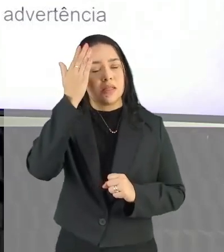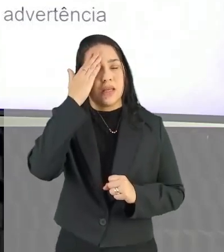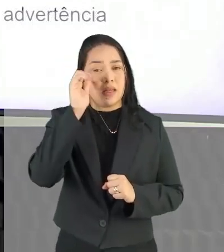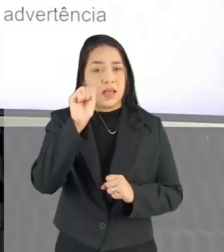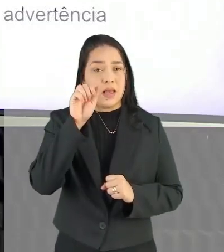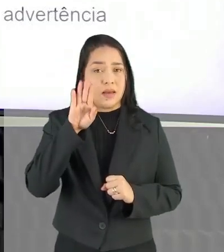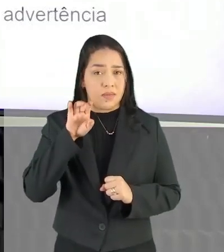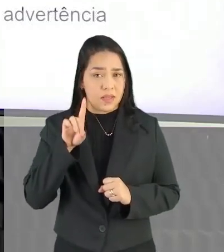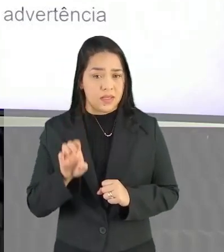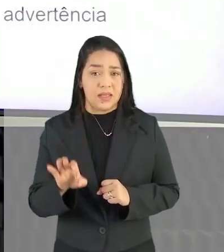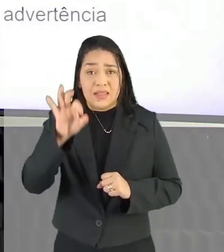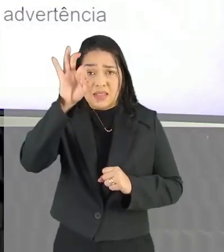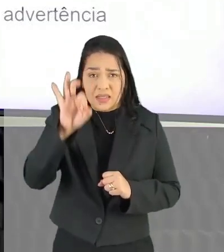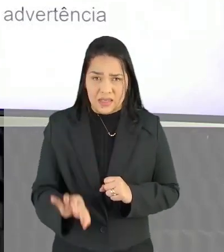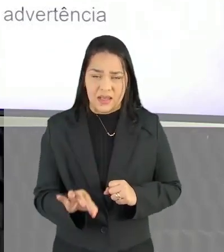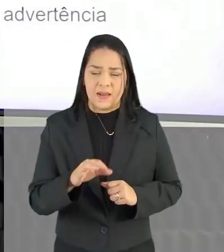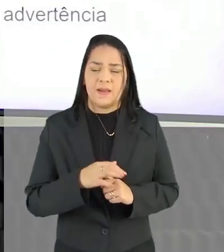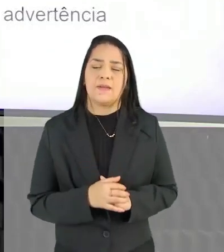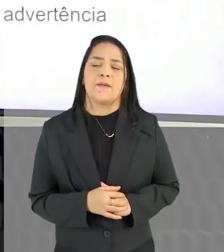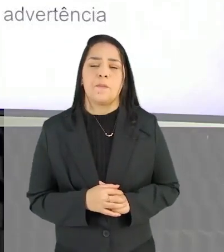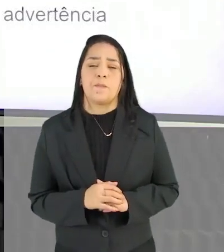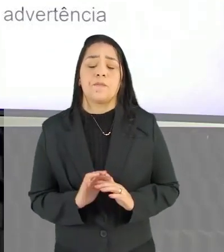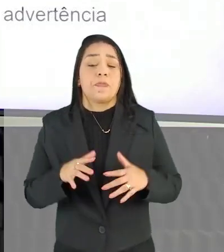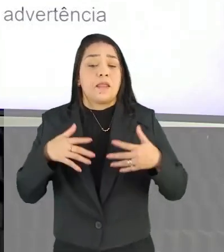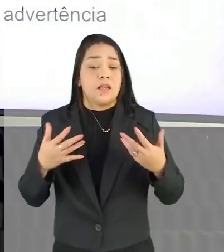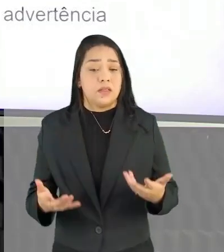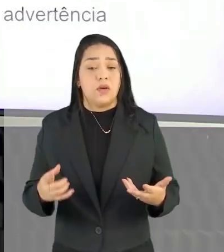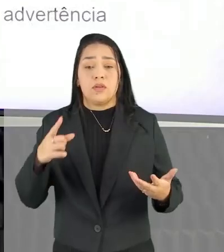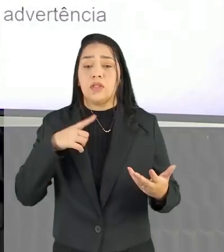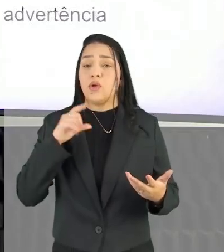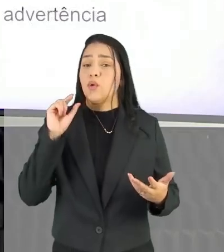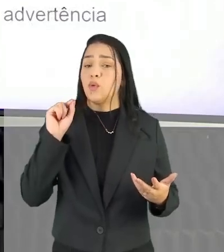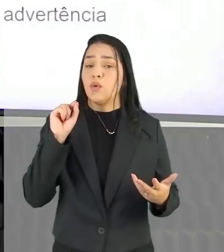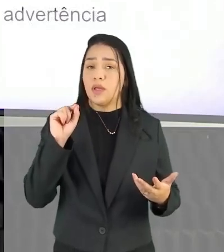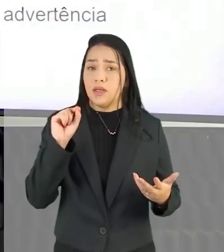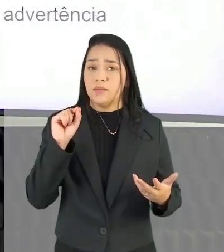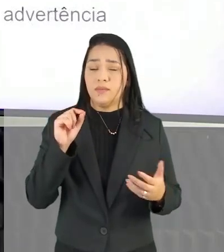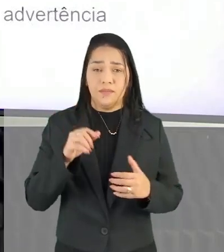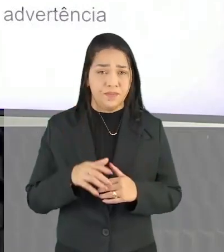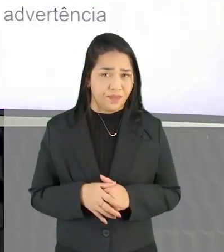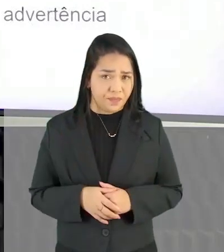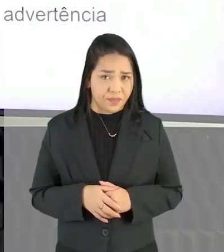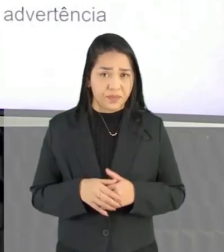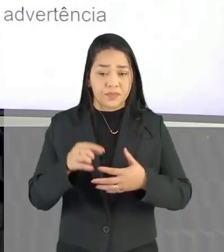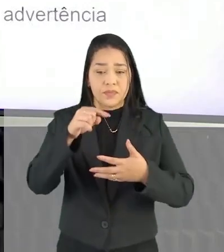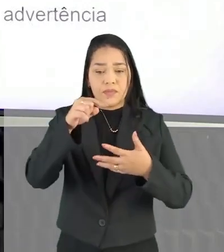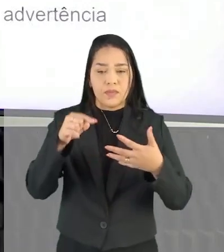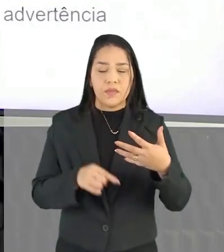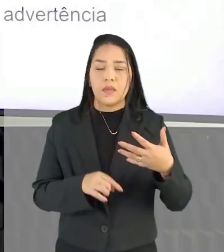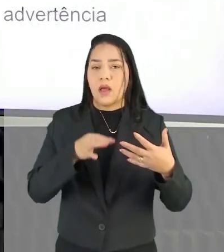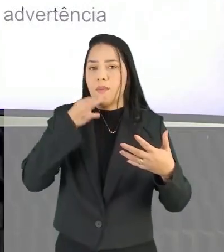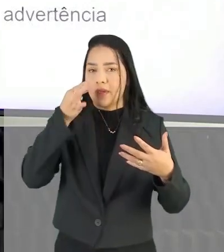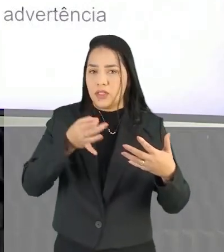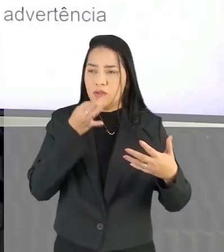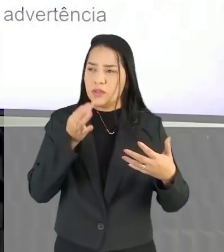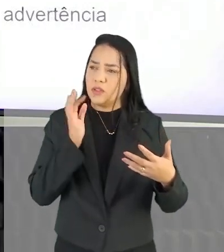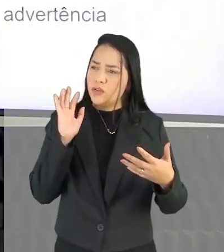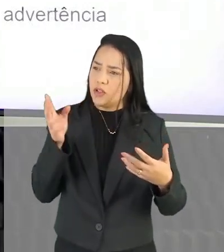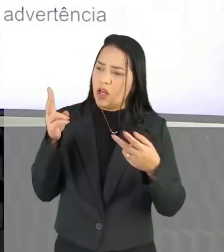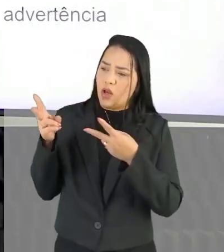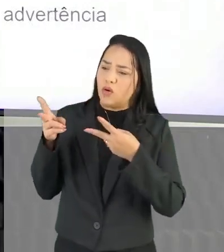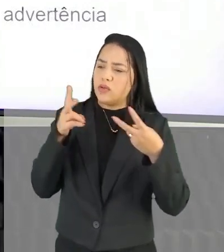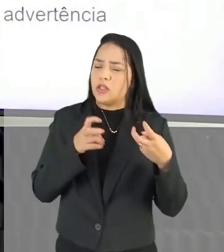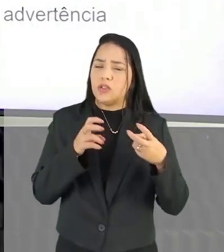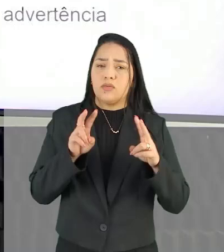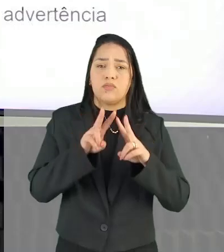nas alternativas corretas, certo? Então, considerando os procedimentos argumentativos, então a gente já percebe que é um texto